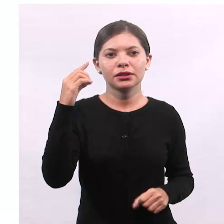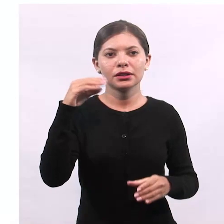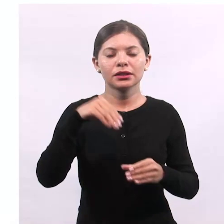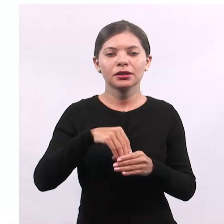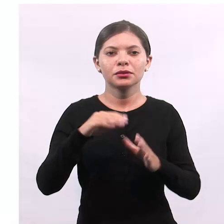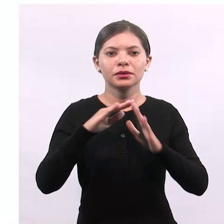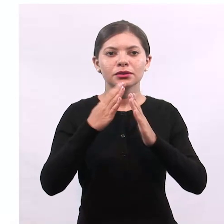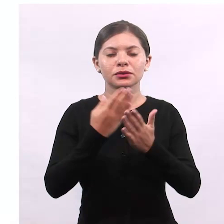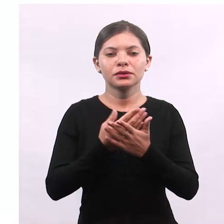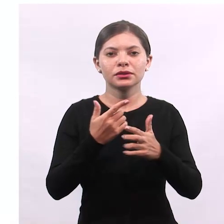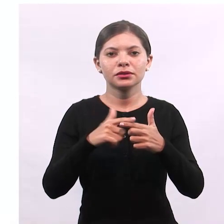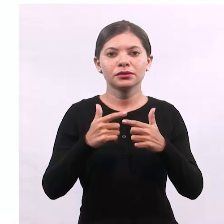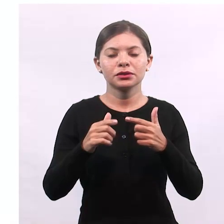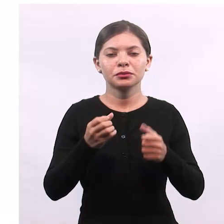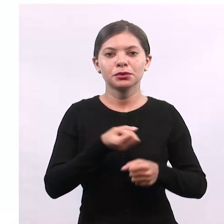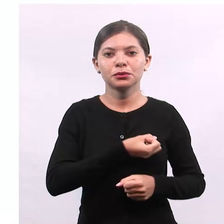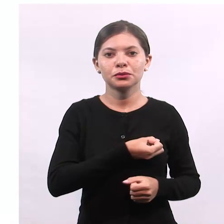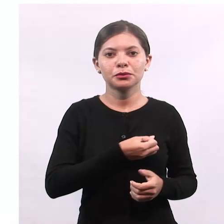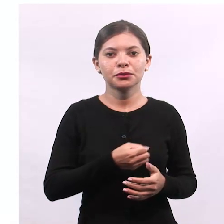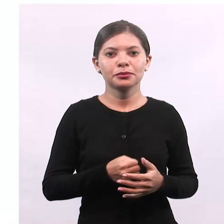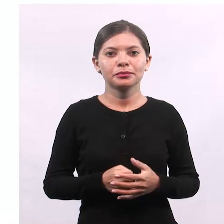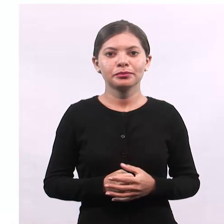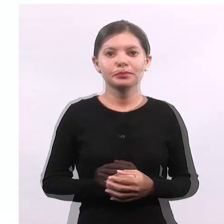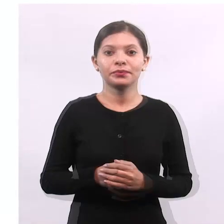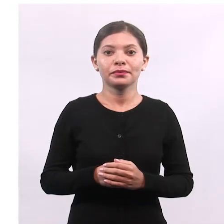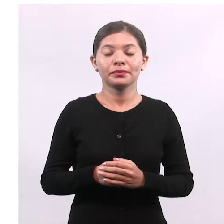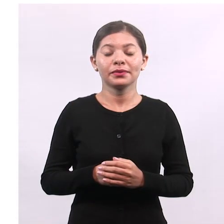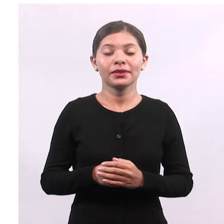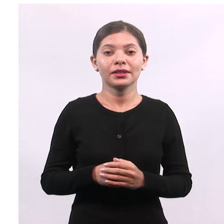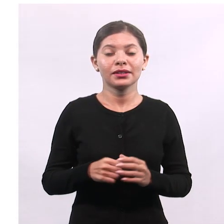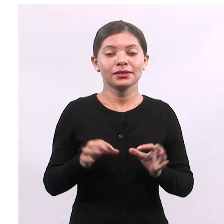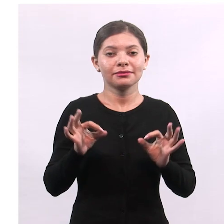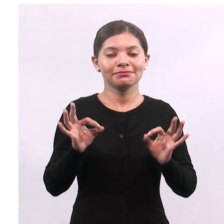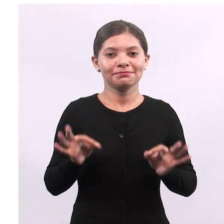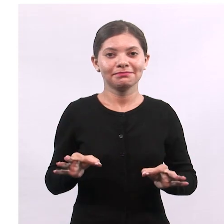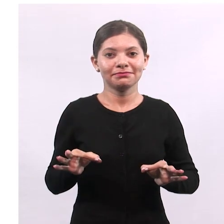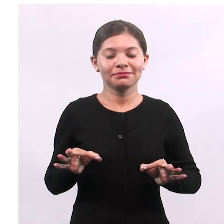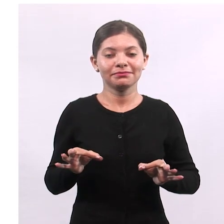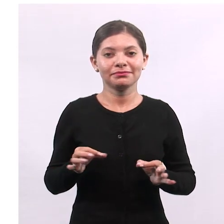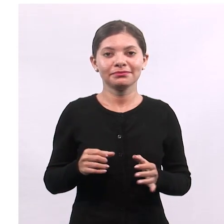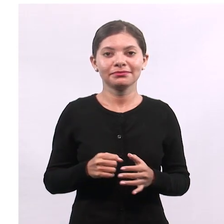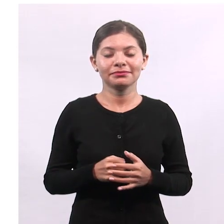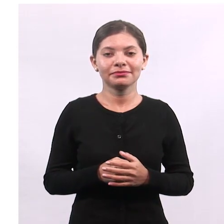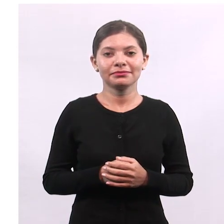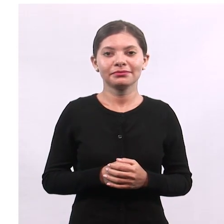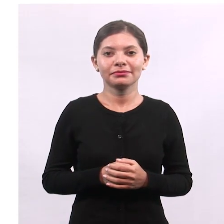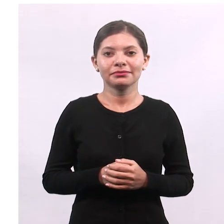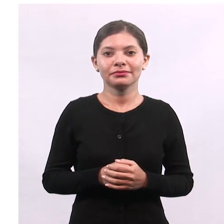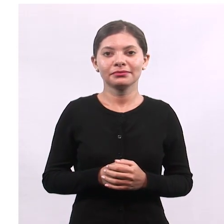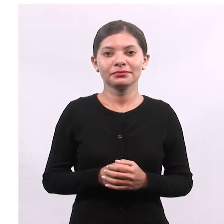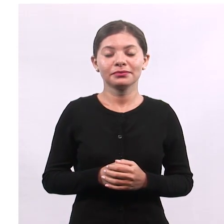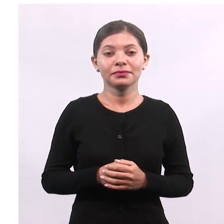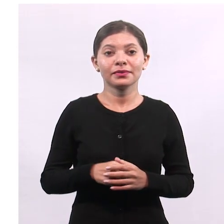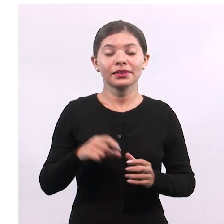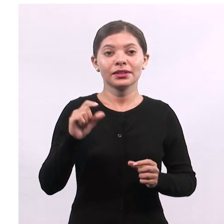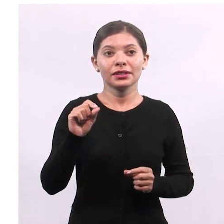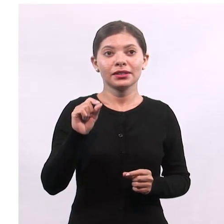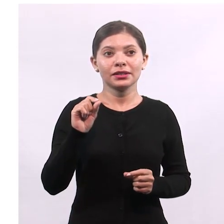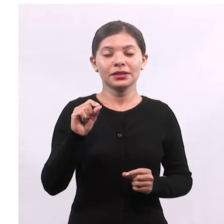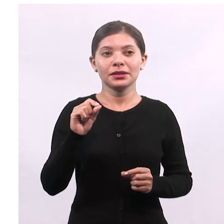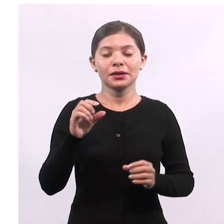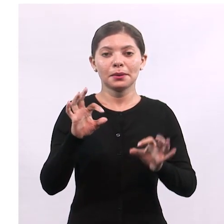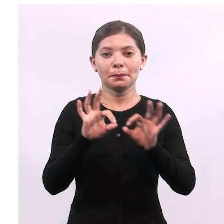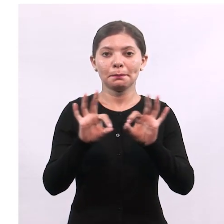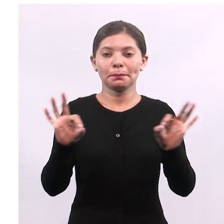e vou dividir pelo número 5 certo e medidas de dispersão então a média ele